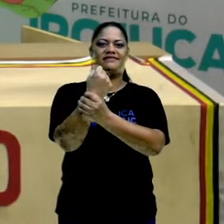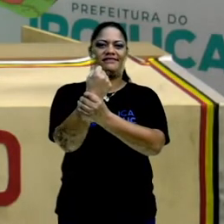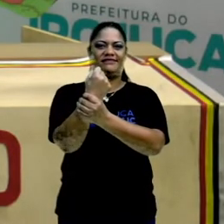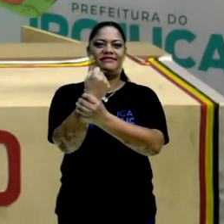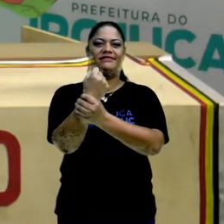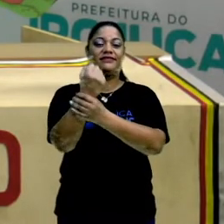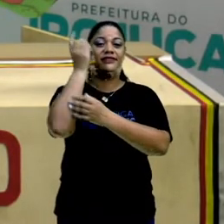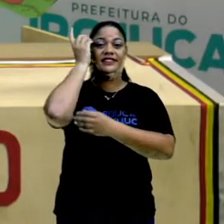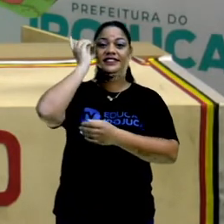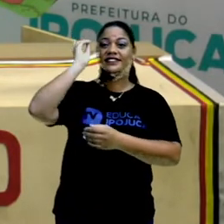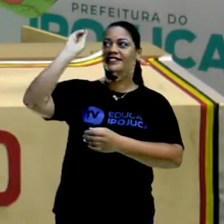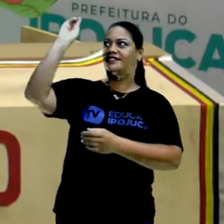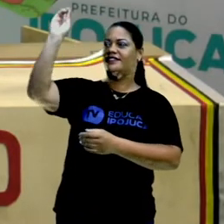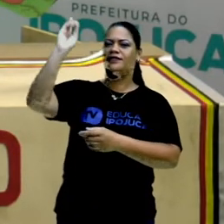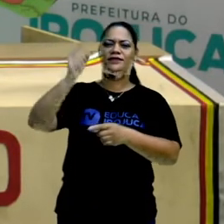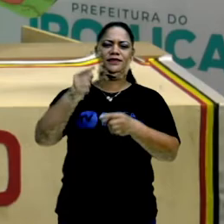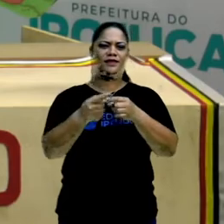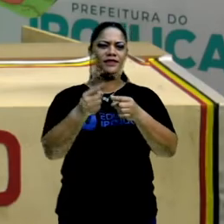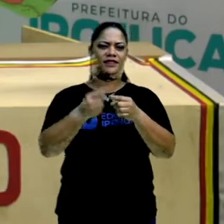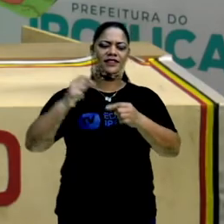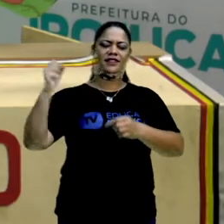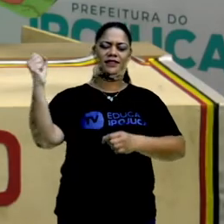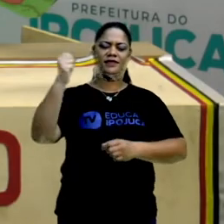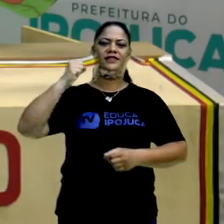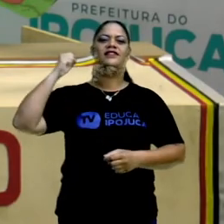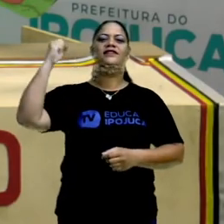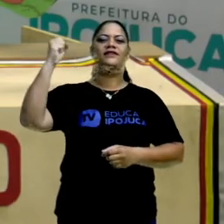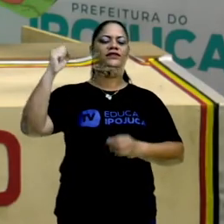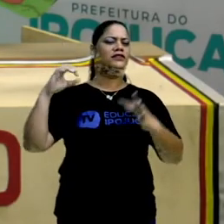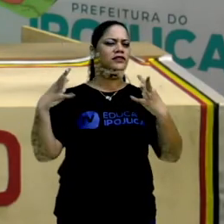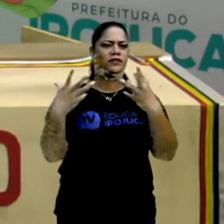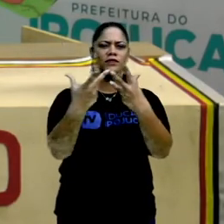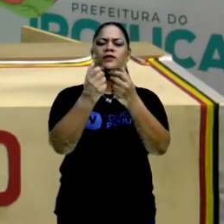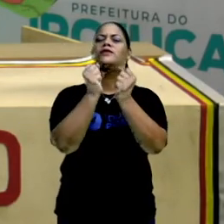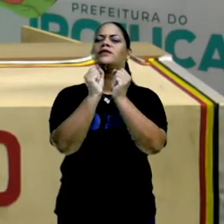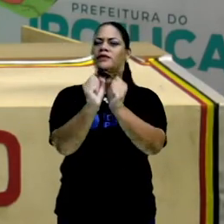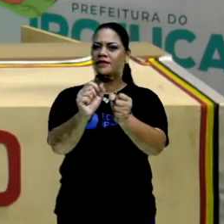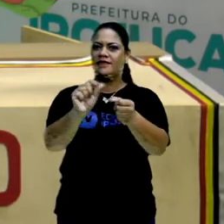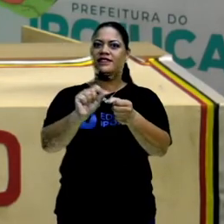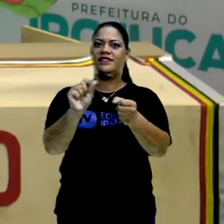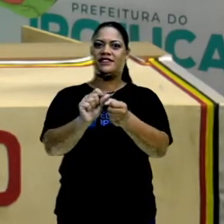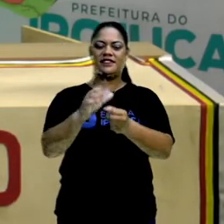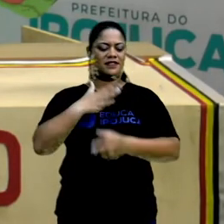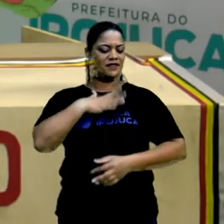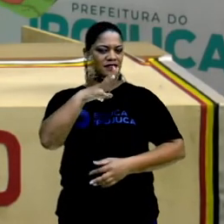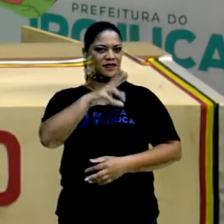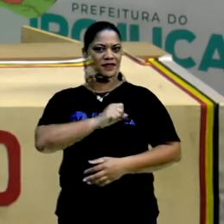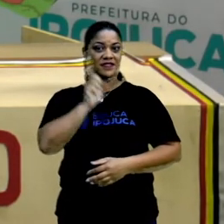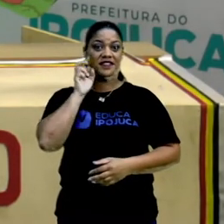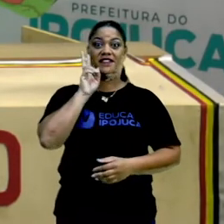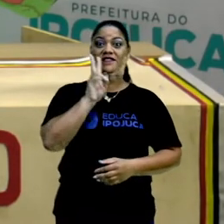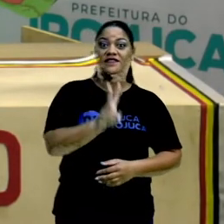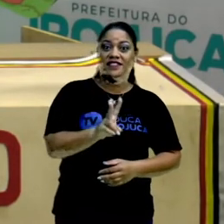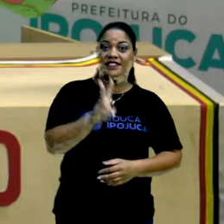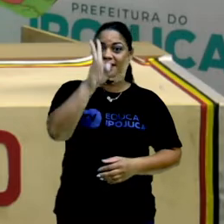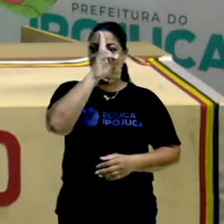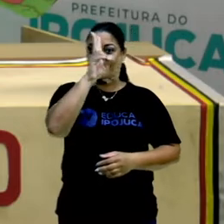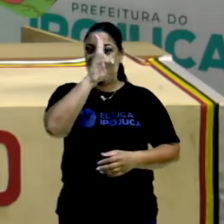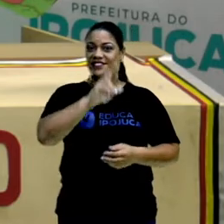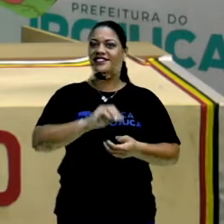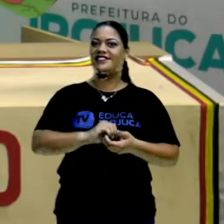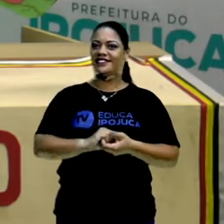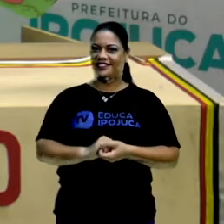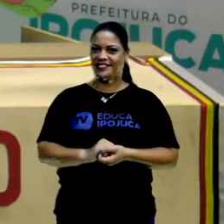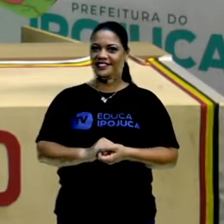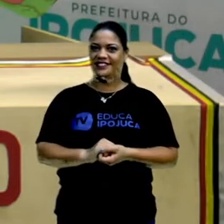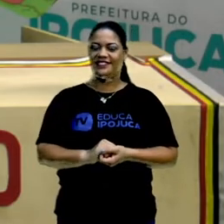confiar em Deus, porque Ele é grande e tudo pode fazer. E aí, meus amores, viram a nossa historinha